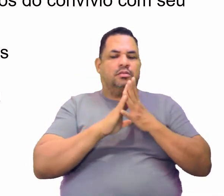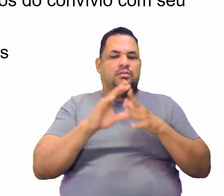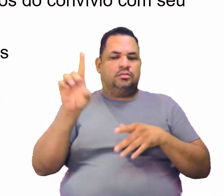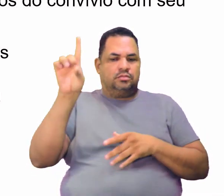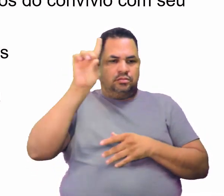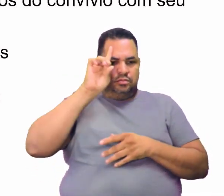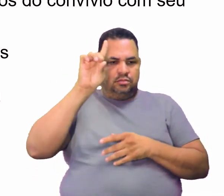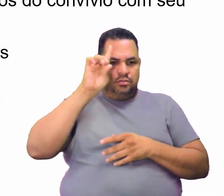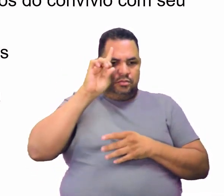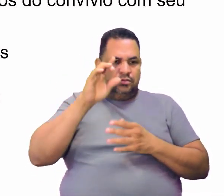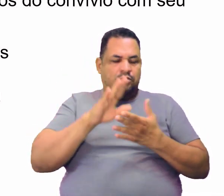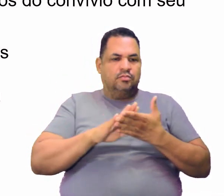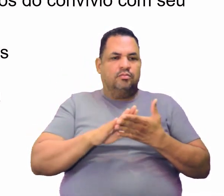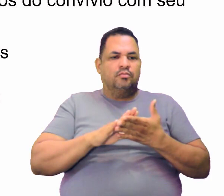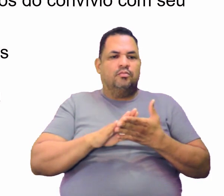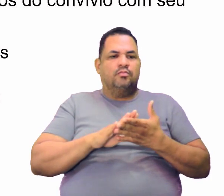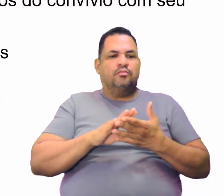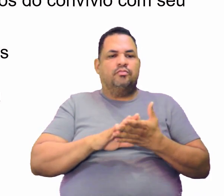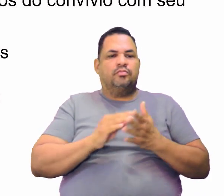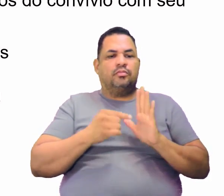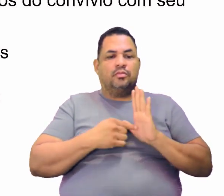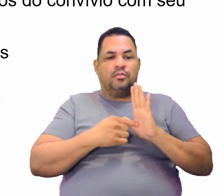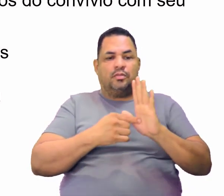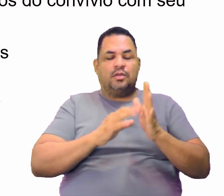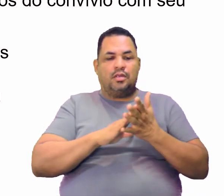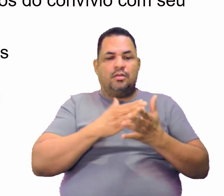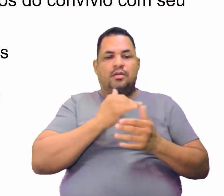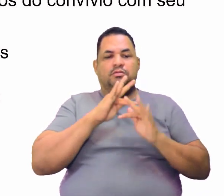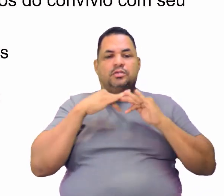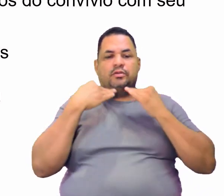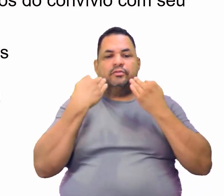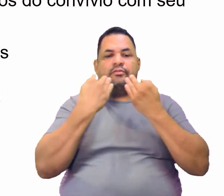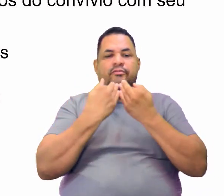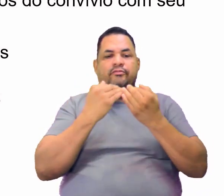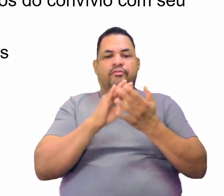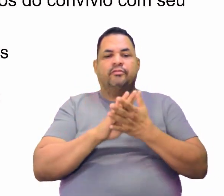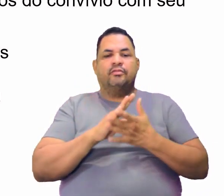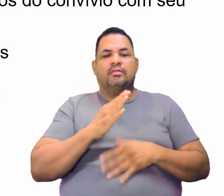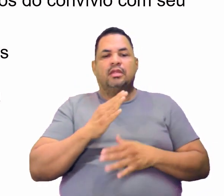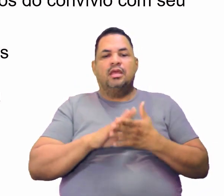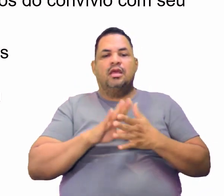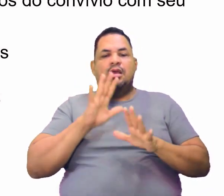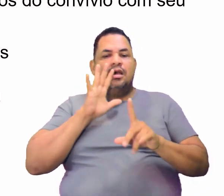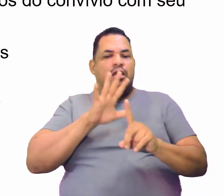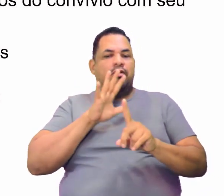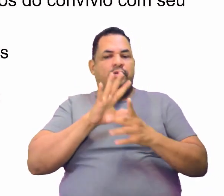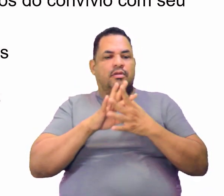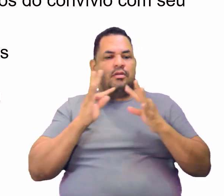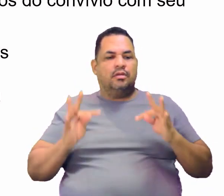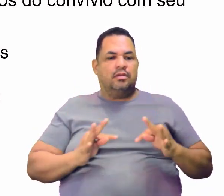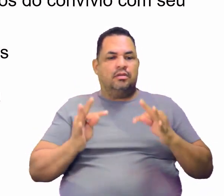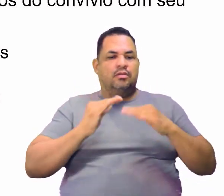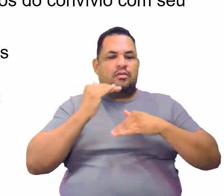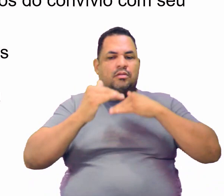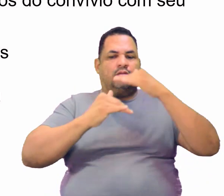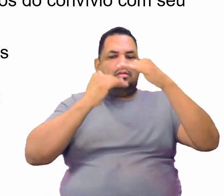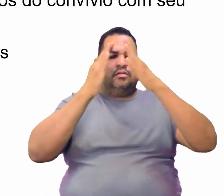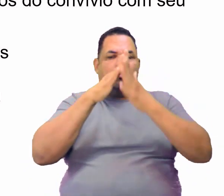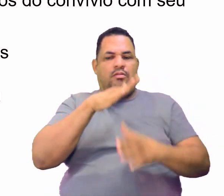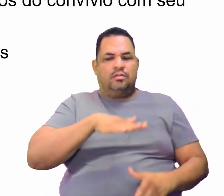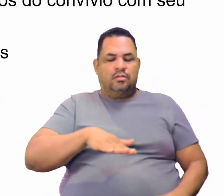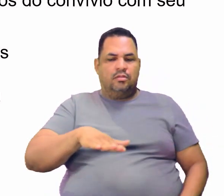seu cotidiano. B. Alertar os pais sobre a má influência das tecnologias para o